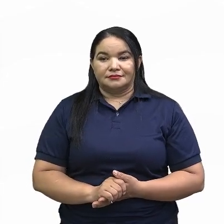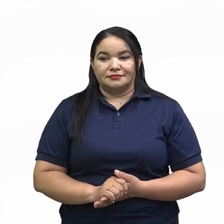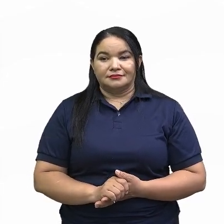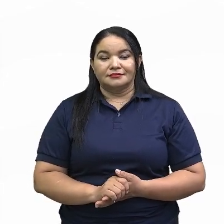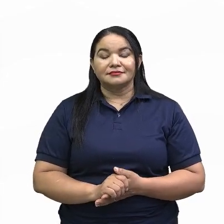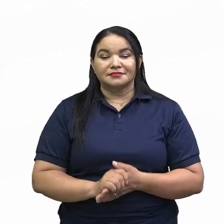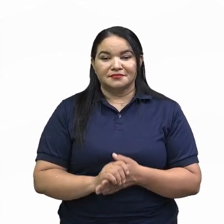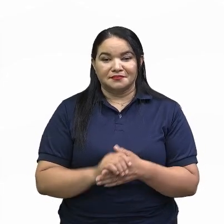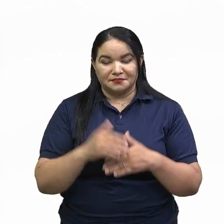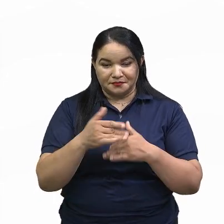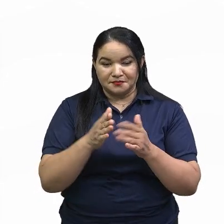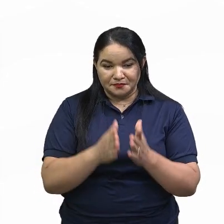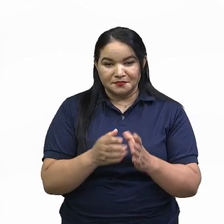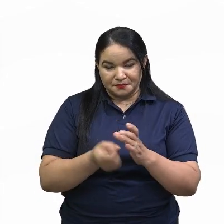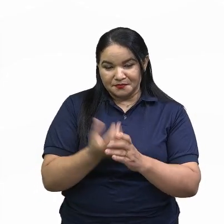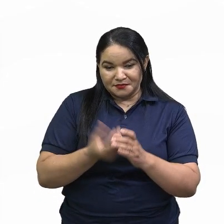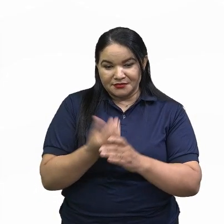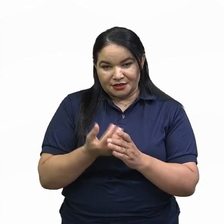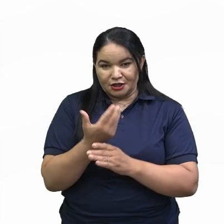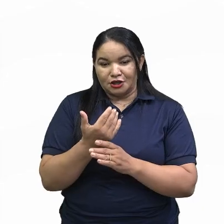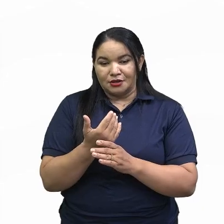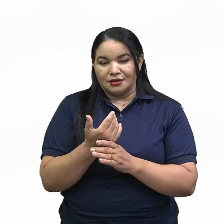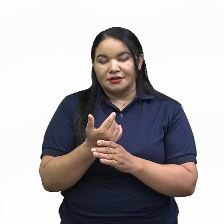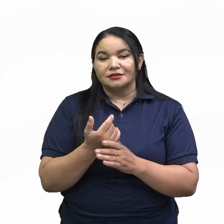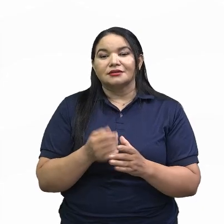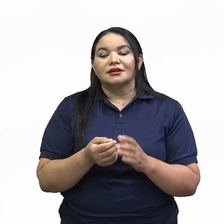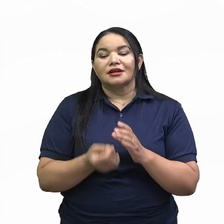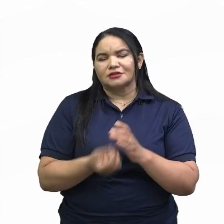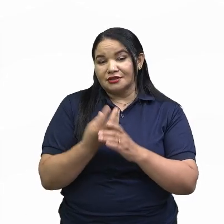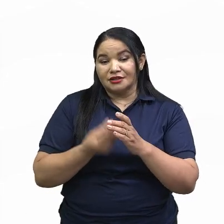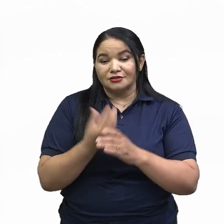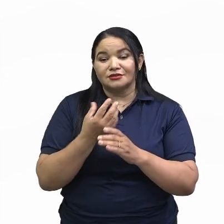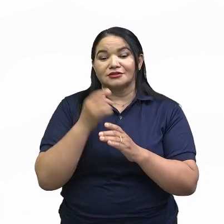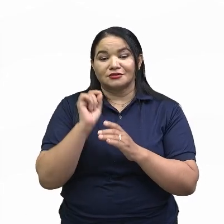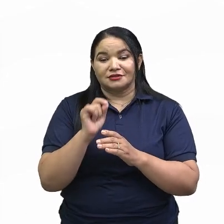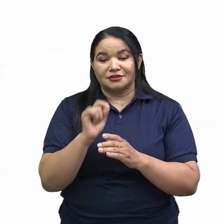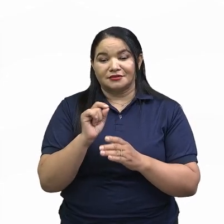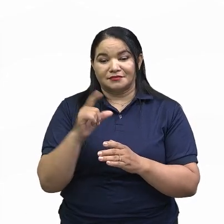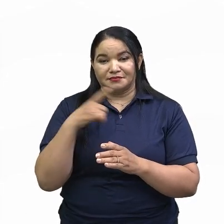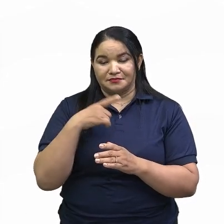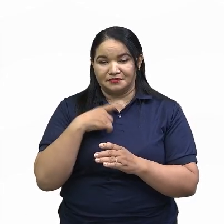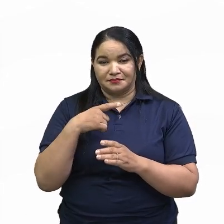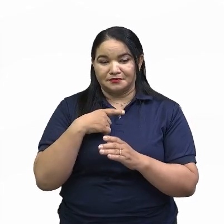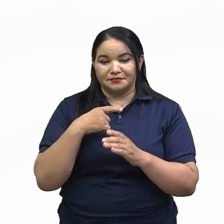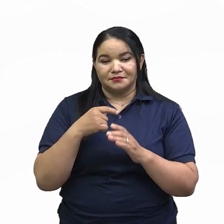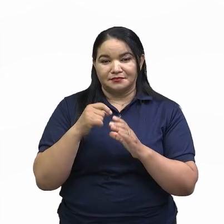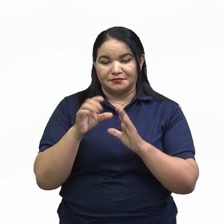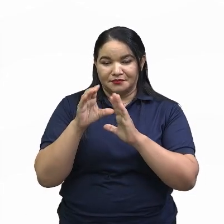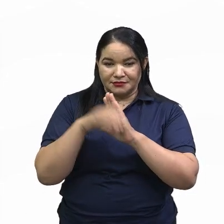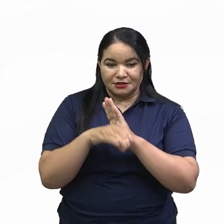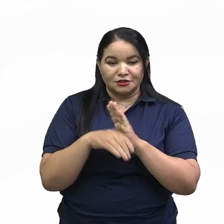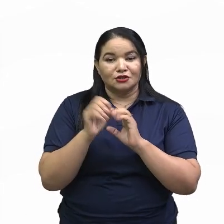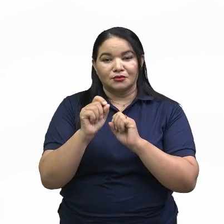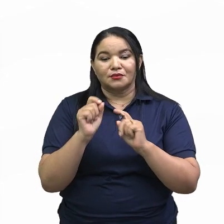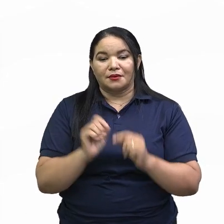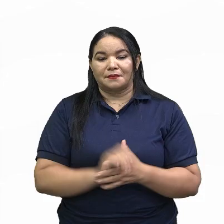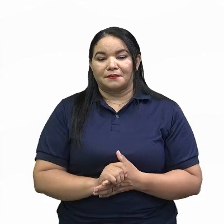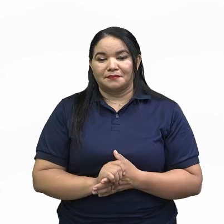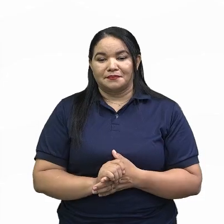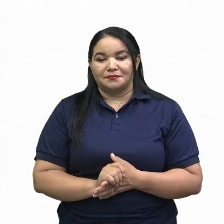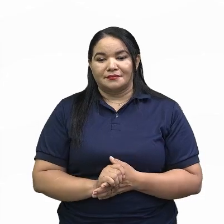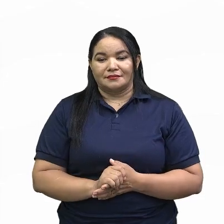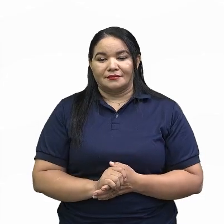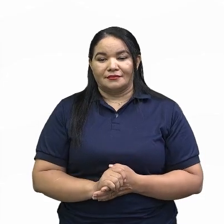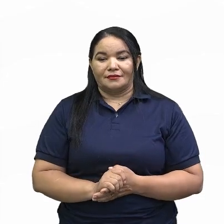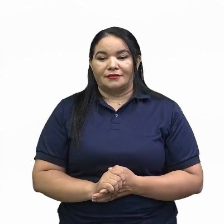Os geradores são os seguintes, os geradores, temos a seguinte definição: